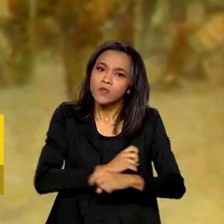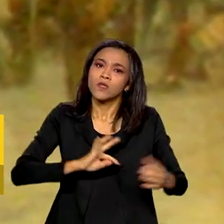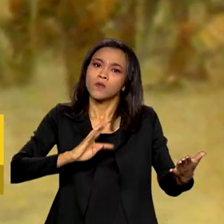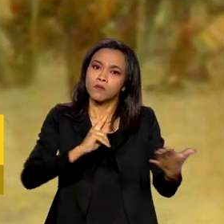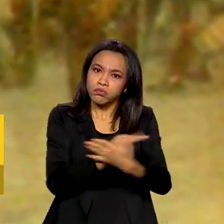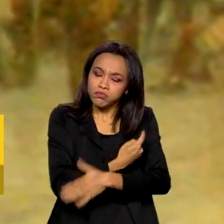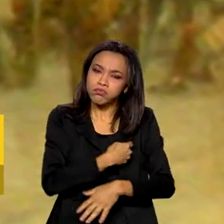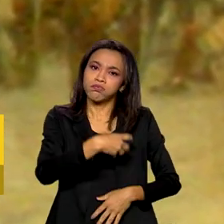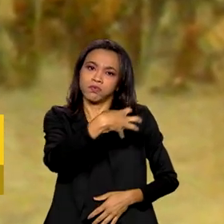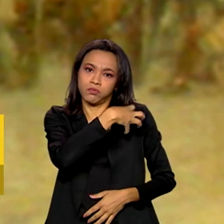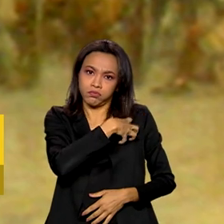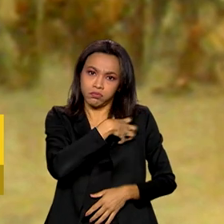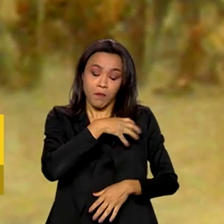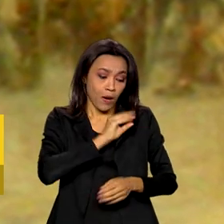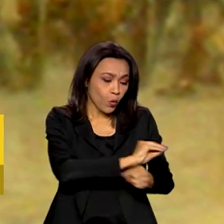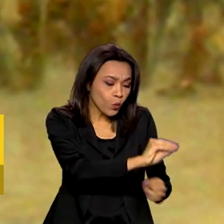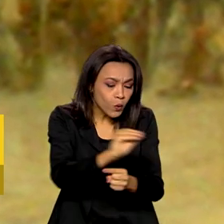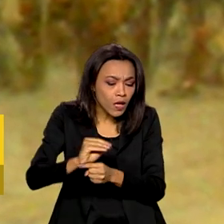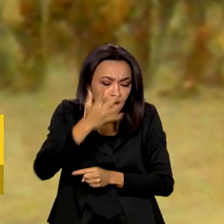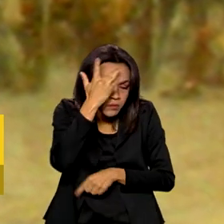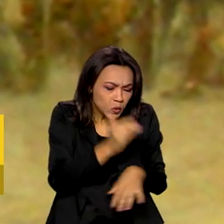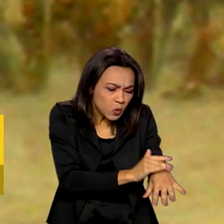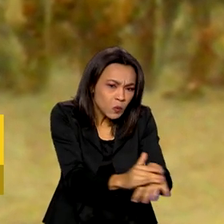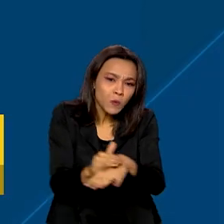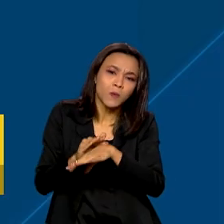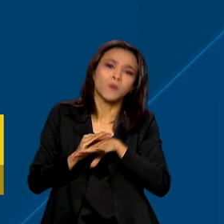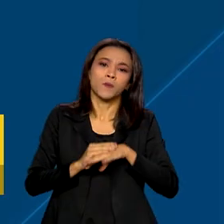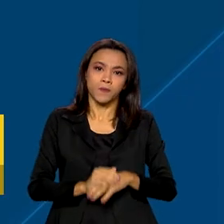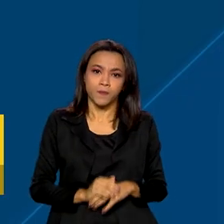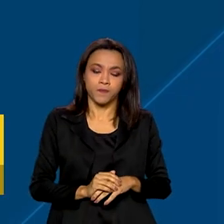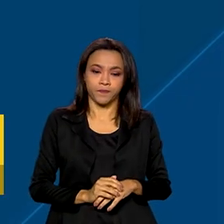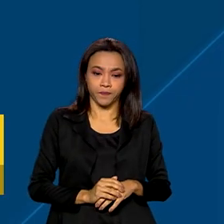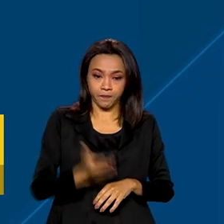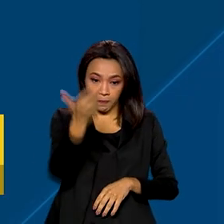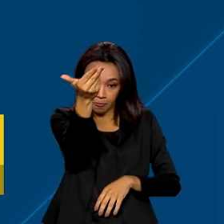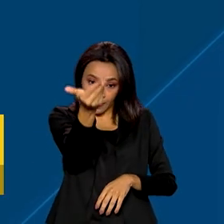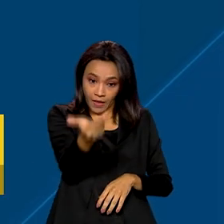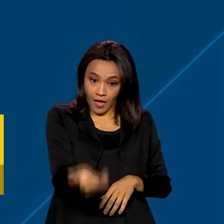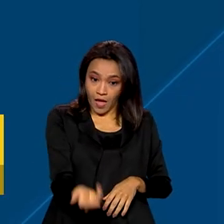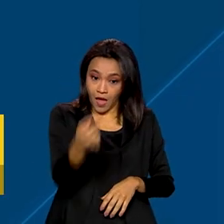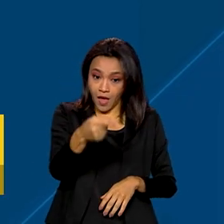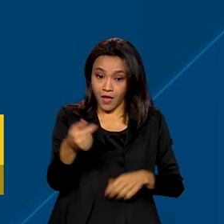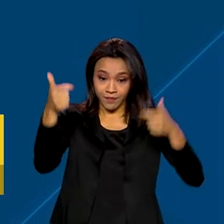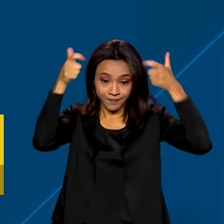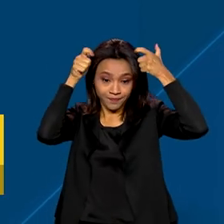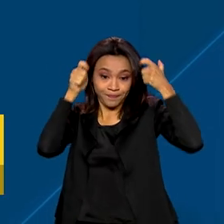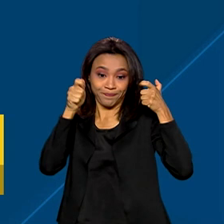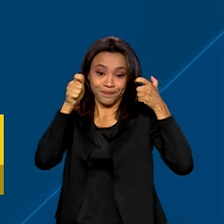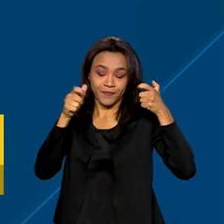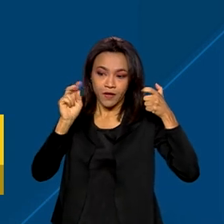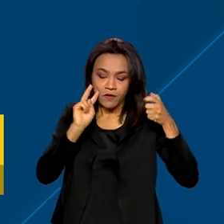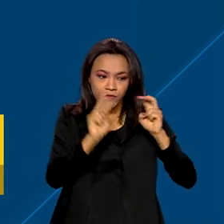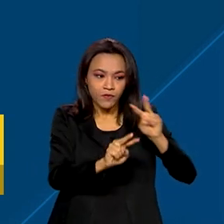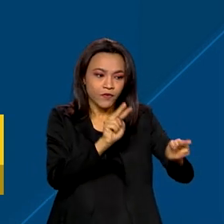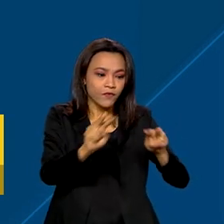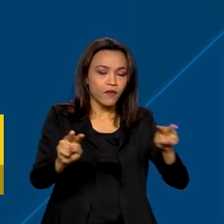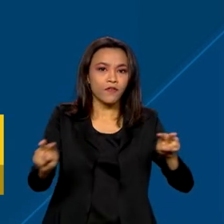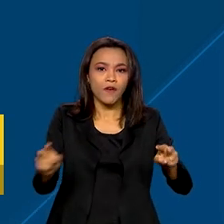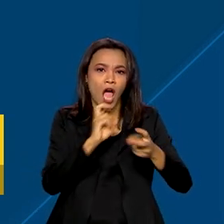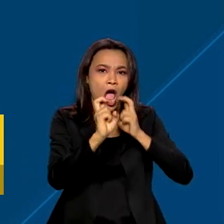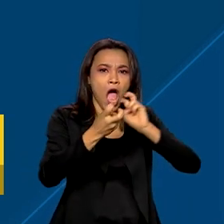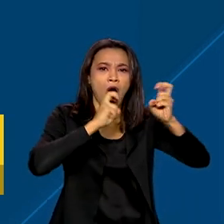de cuidar dos doentes. A Imperatriz Leopoldina ouviu a voz das mulheres que